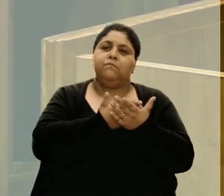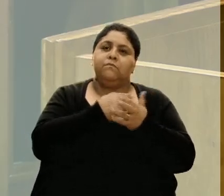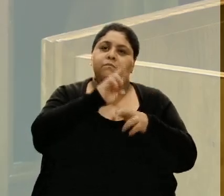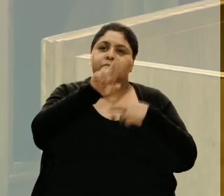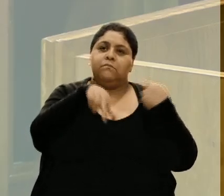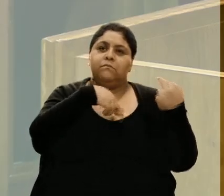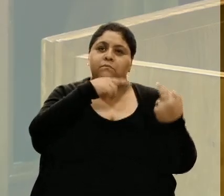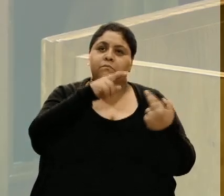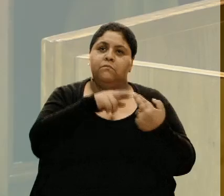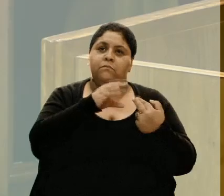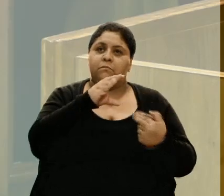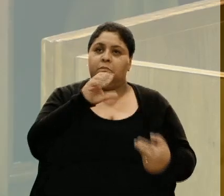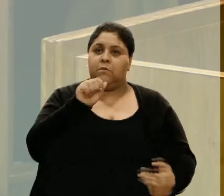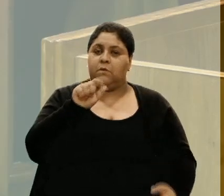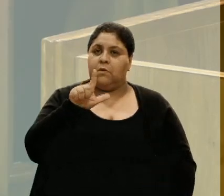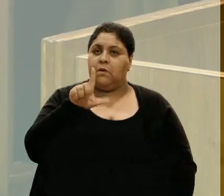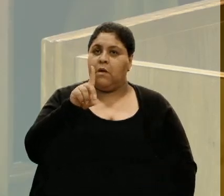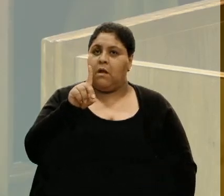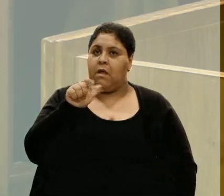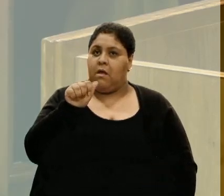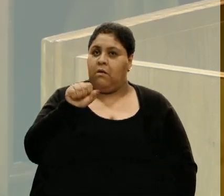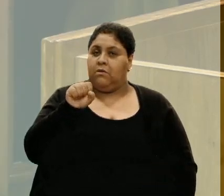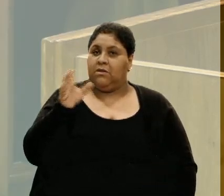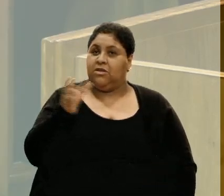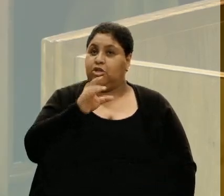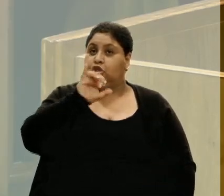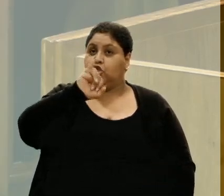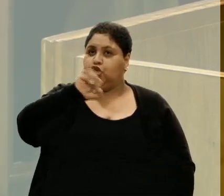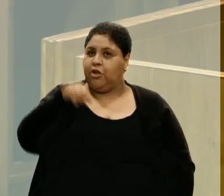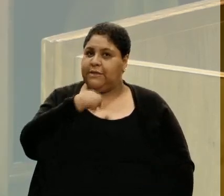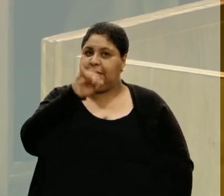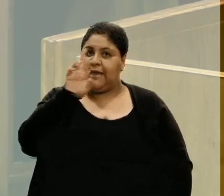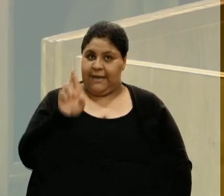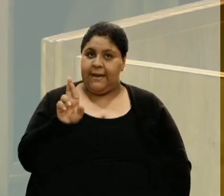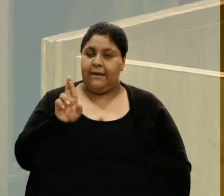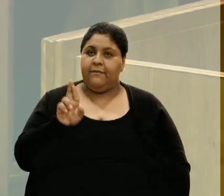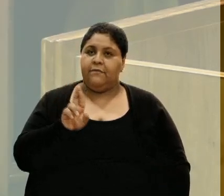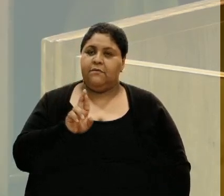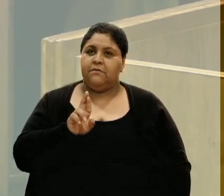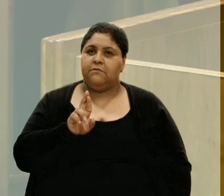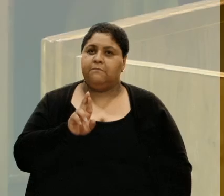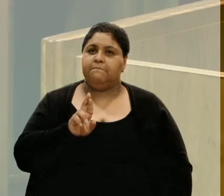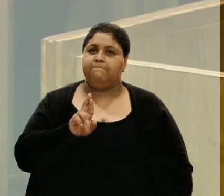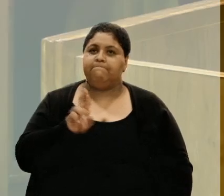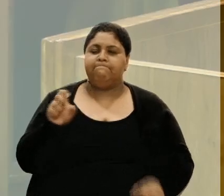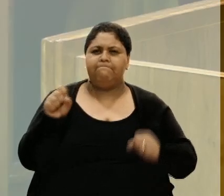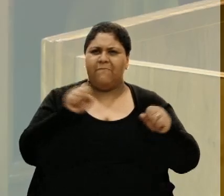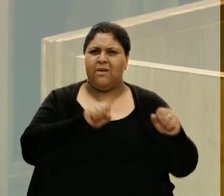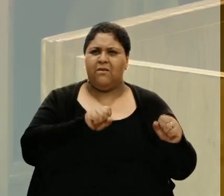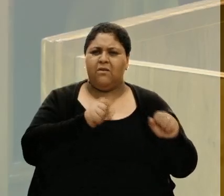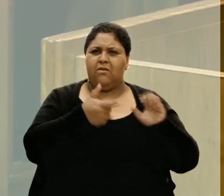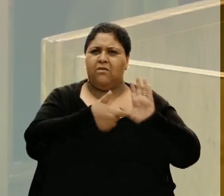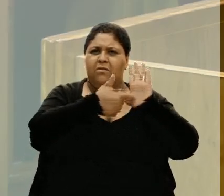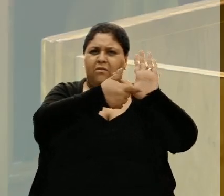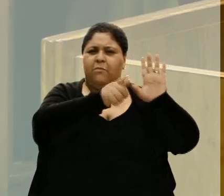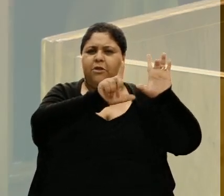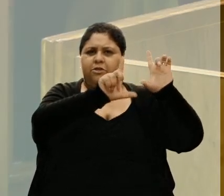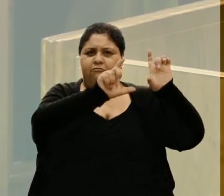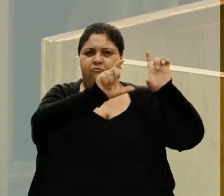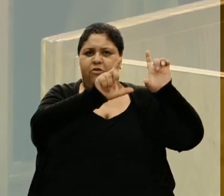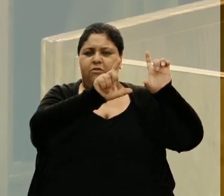ao Caldas Júnior. Na escola Caldas Júnior também, se possível, mostrar a foto